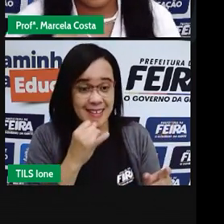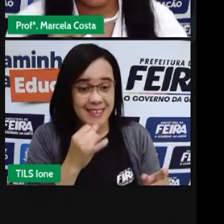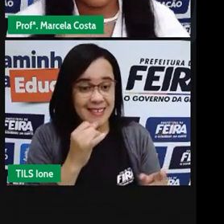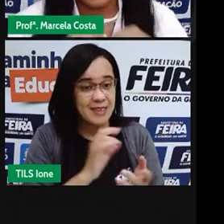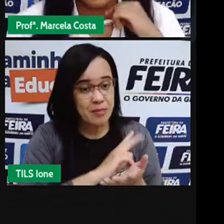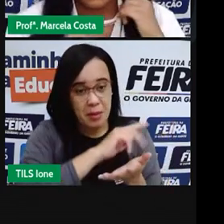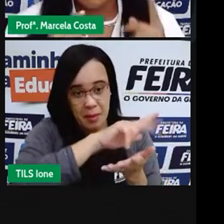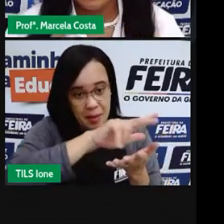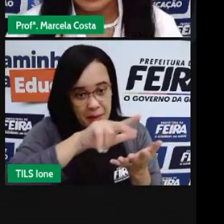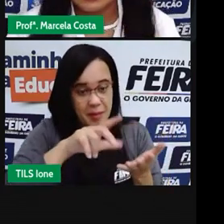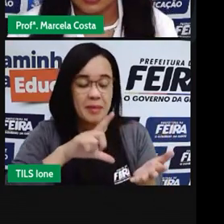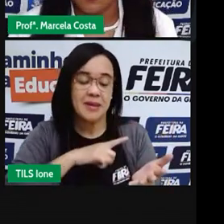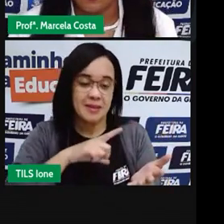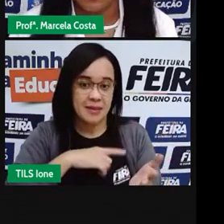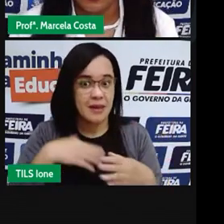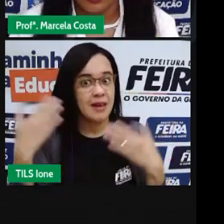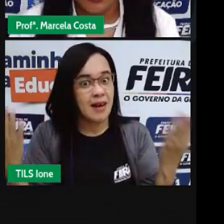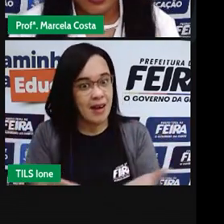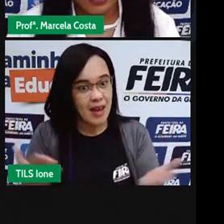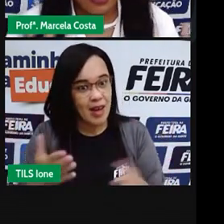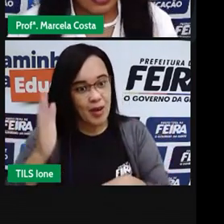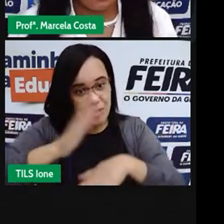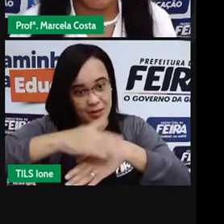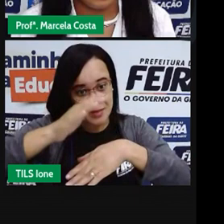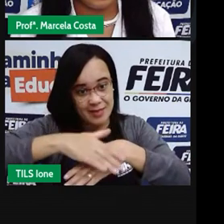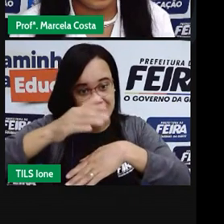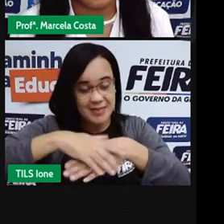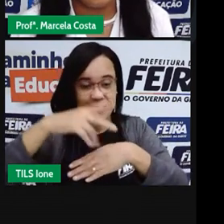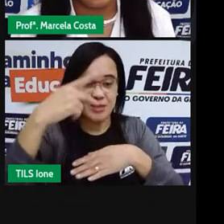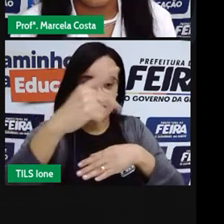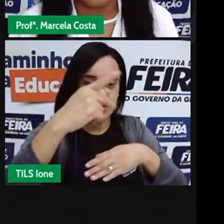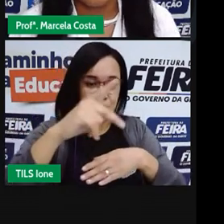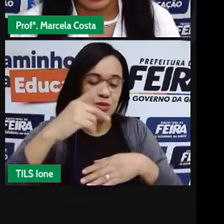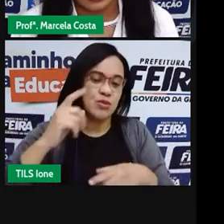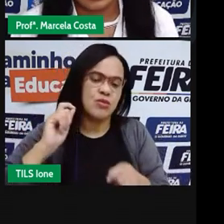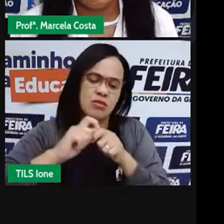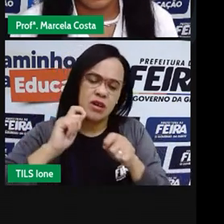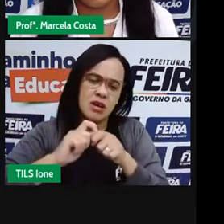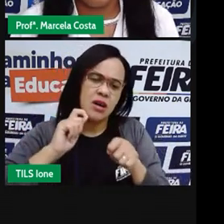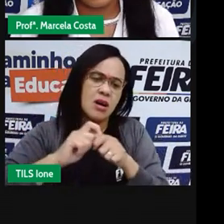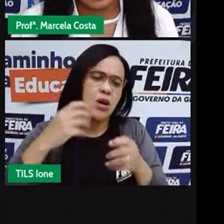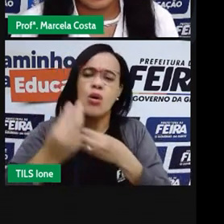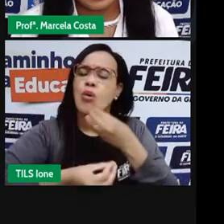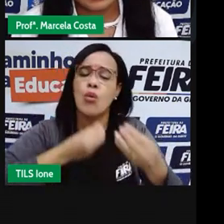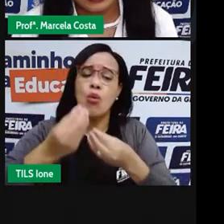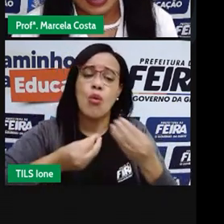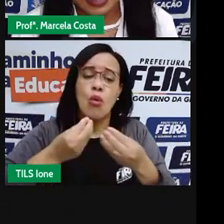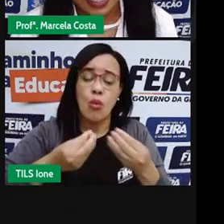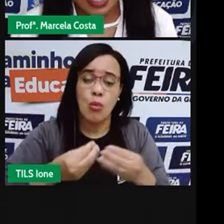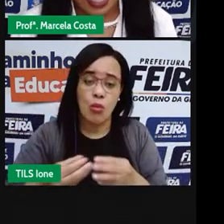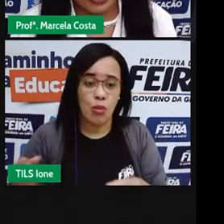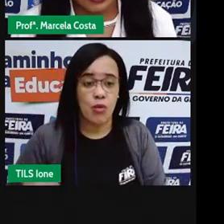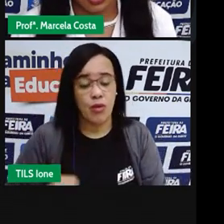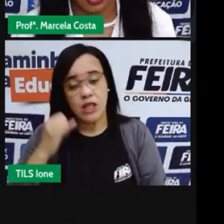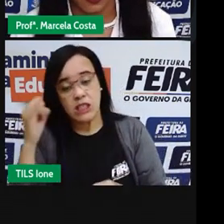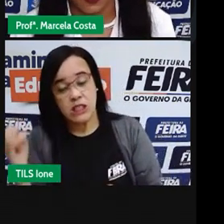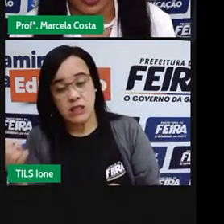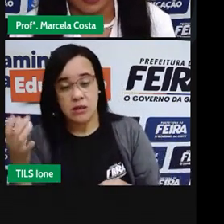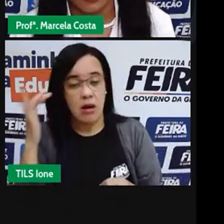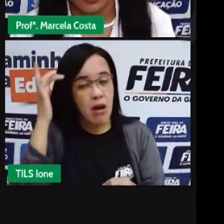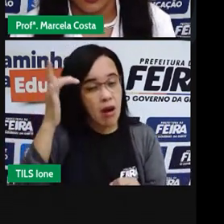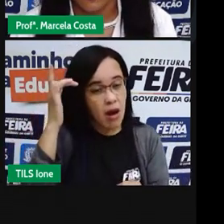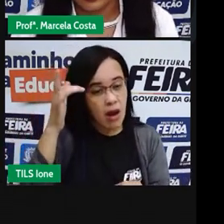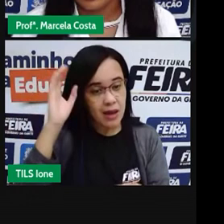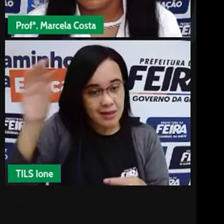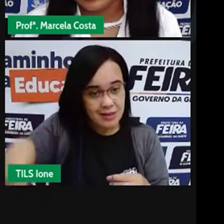mas eu quero agora a sua versão. O que você faria aí? O que que você acrescentaria a essa